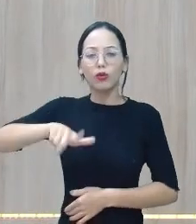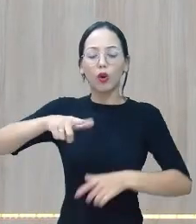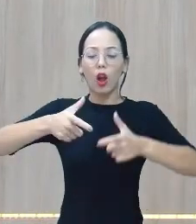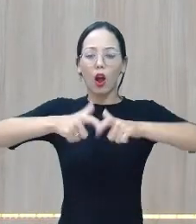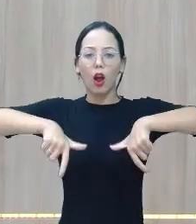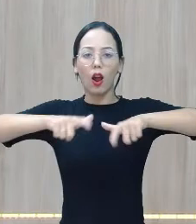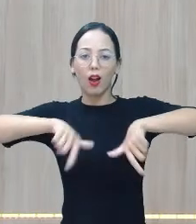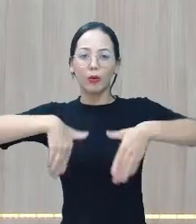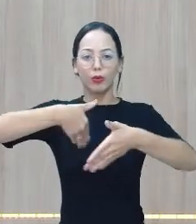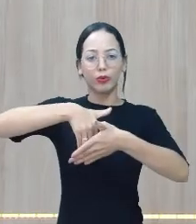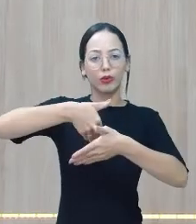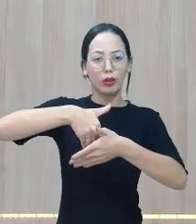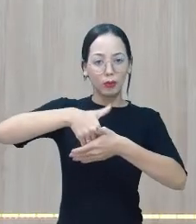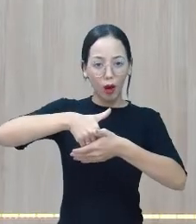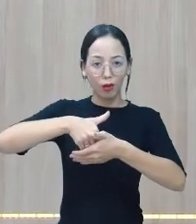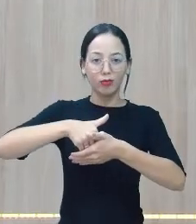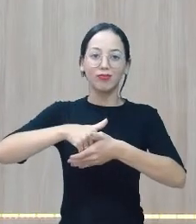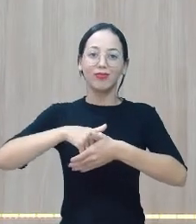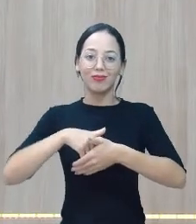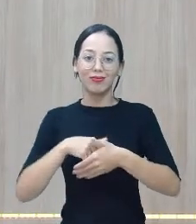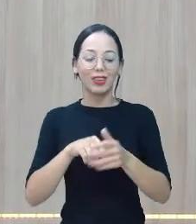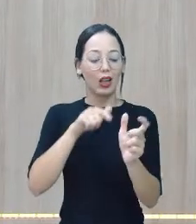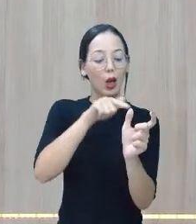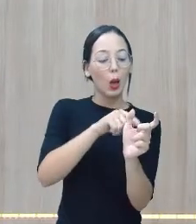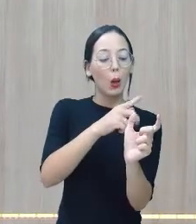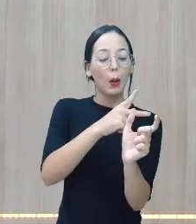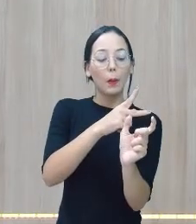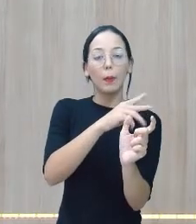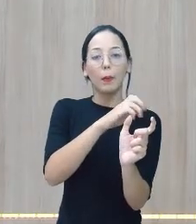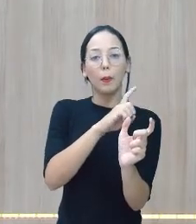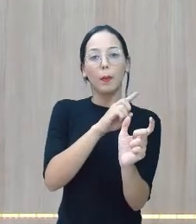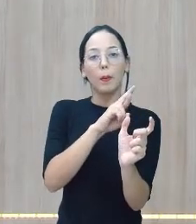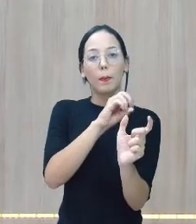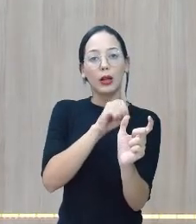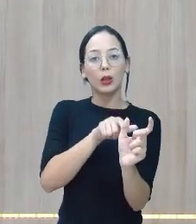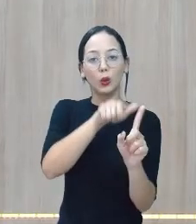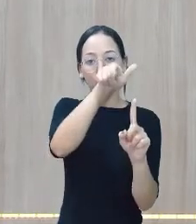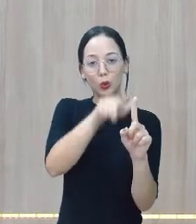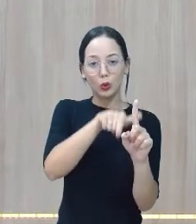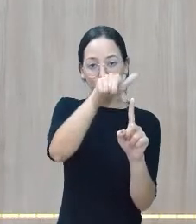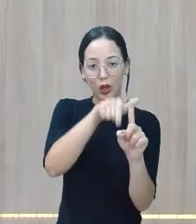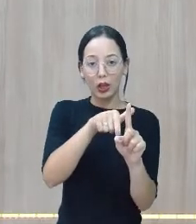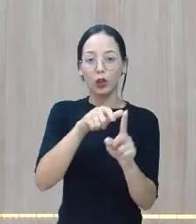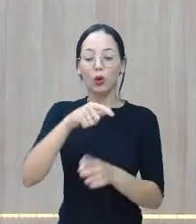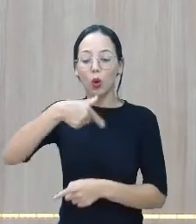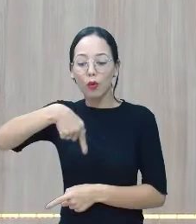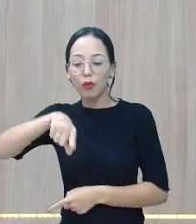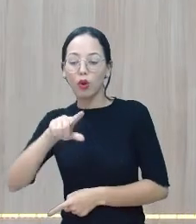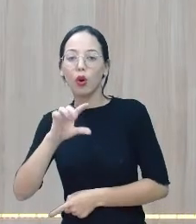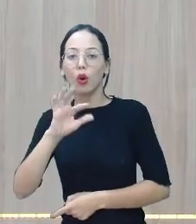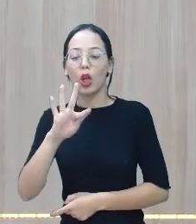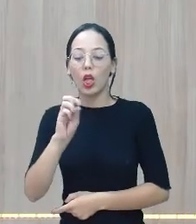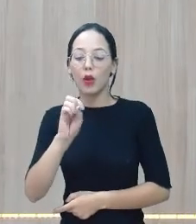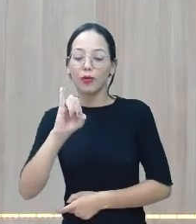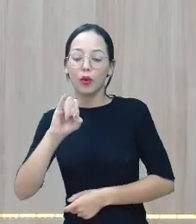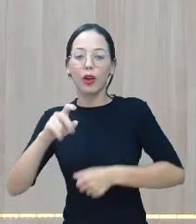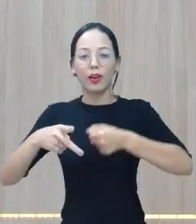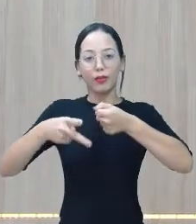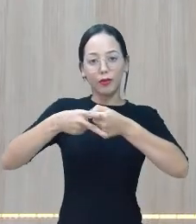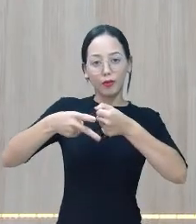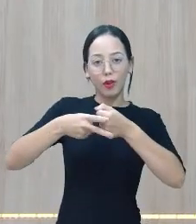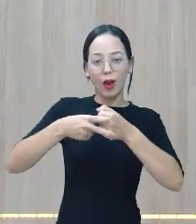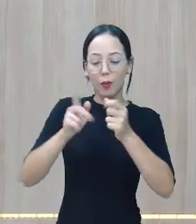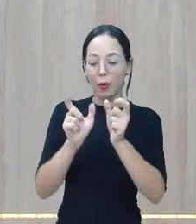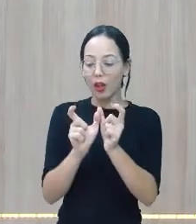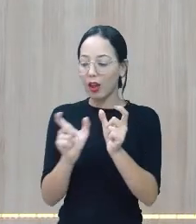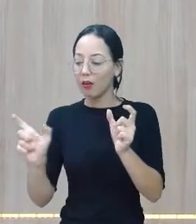futebol. E aí, nós temos Pedro como sujeito, foi é o verbo, e o restante da